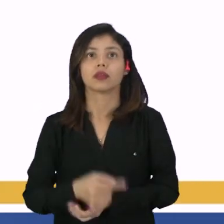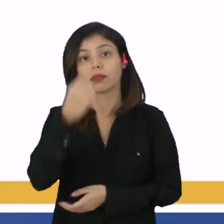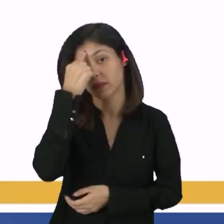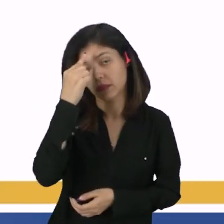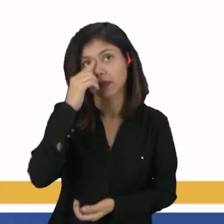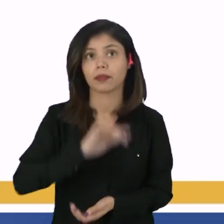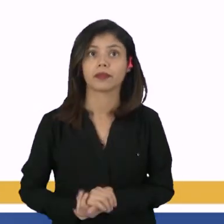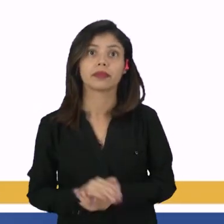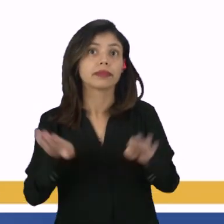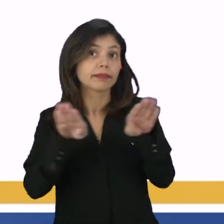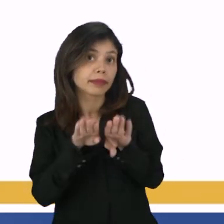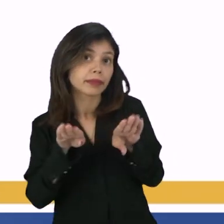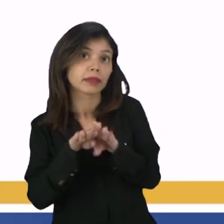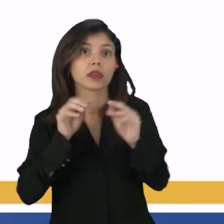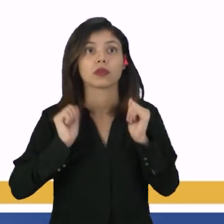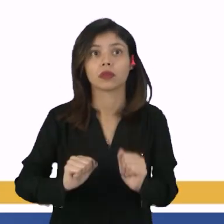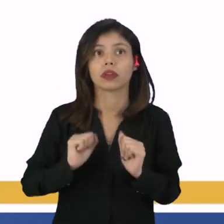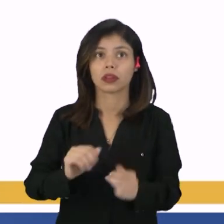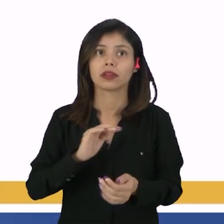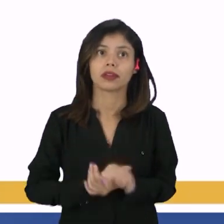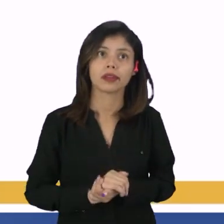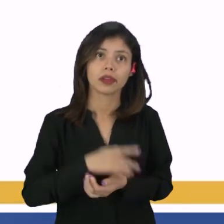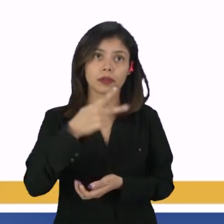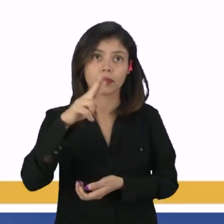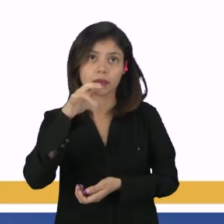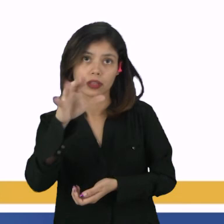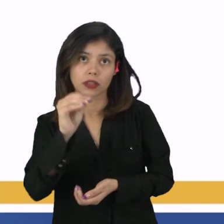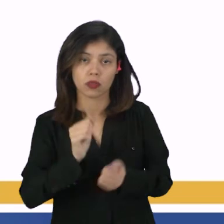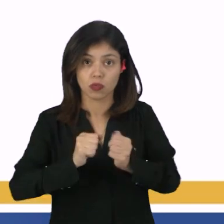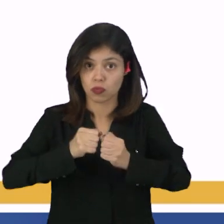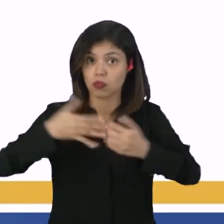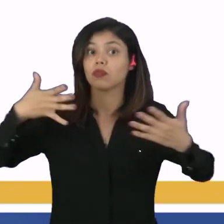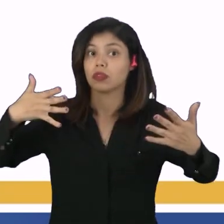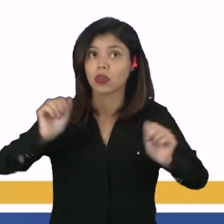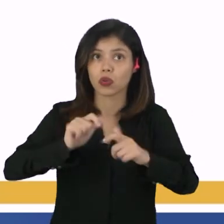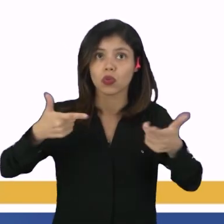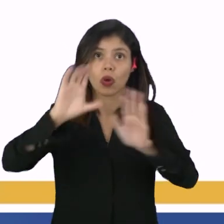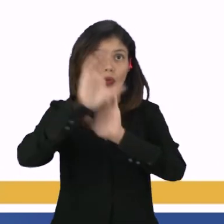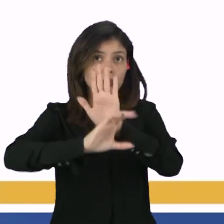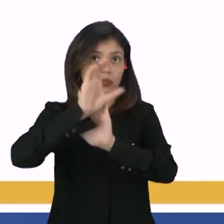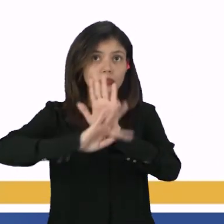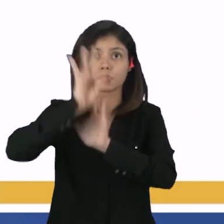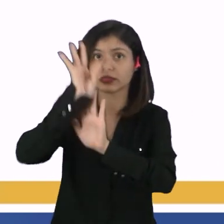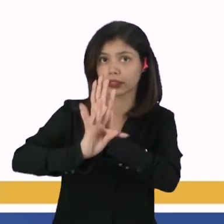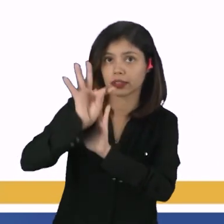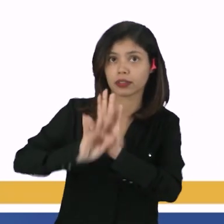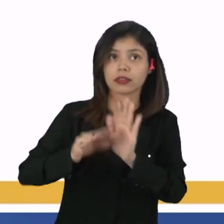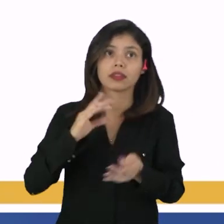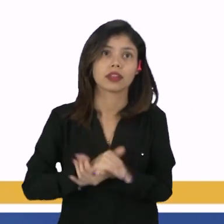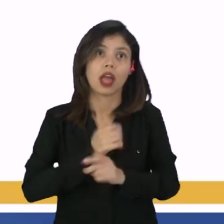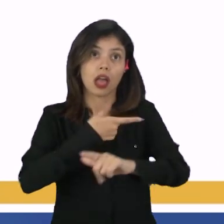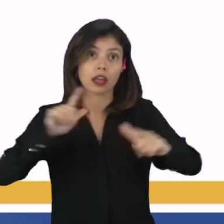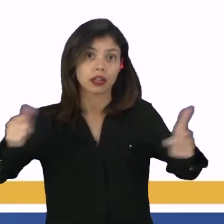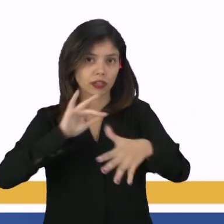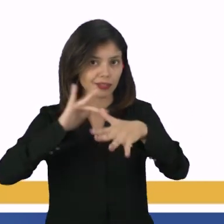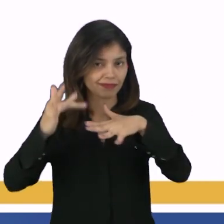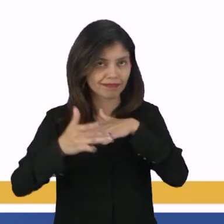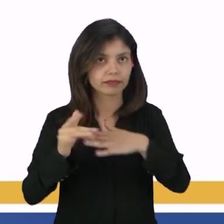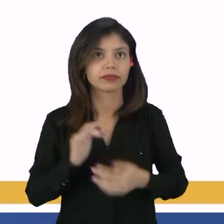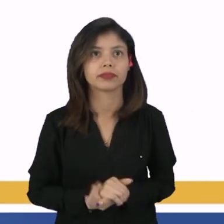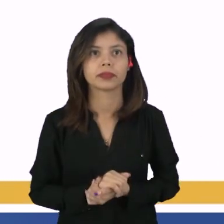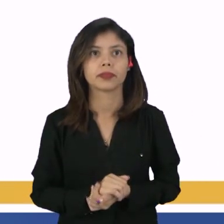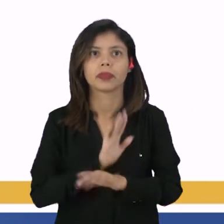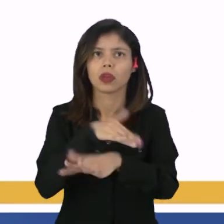que pensamos, como também permitem a propagação em massa do conteúdo desses textos que habitam a grande